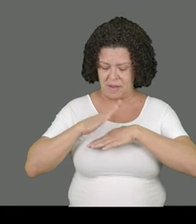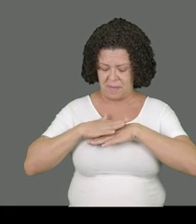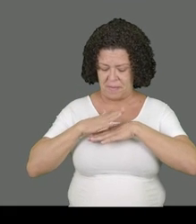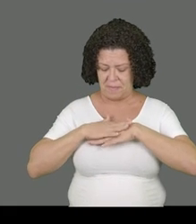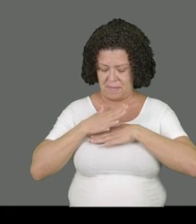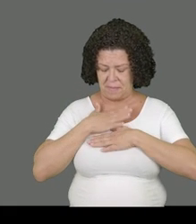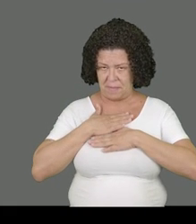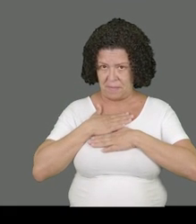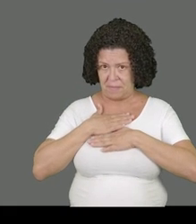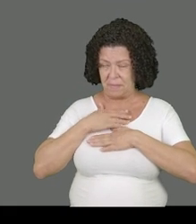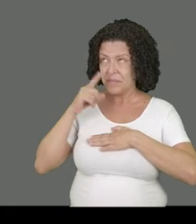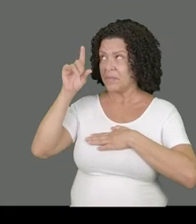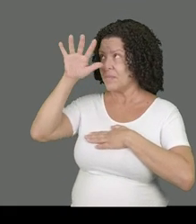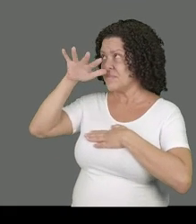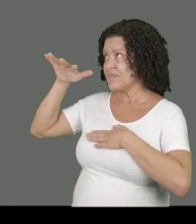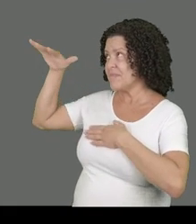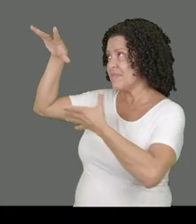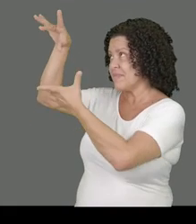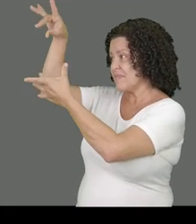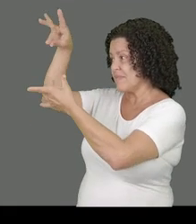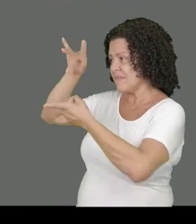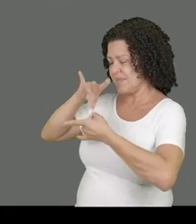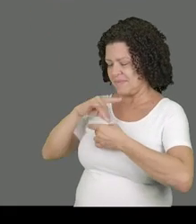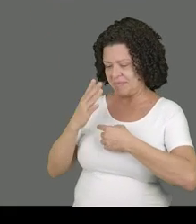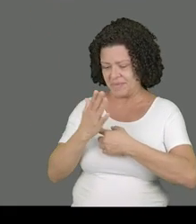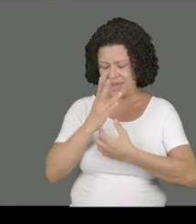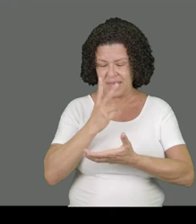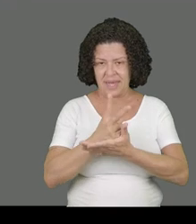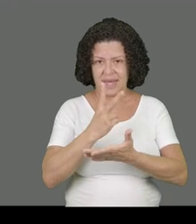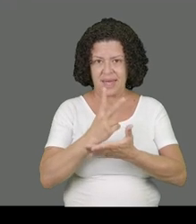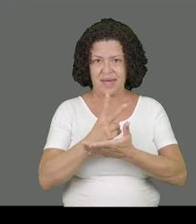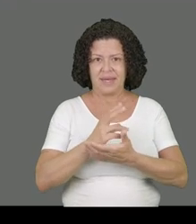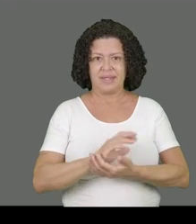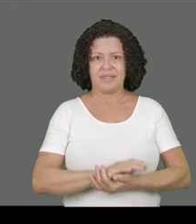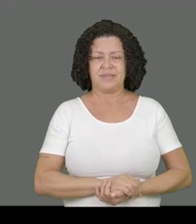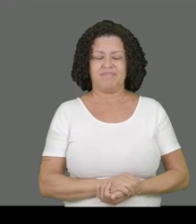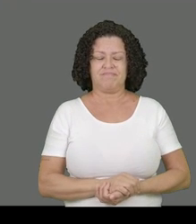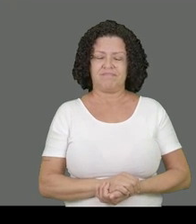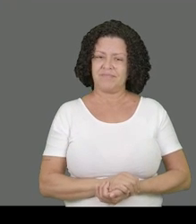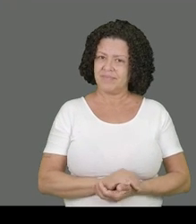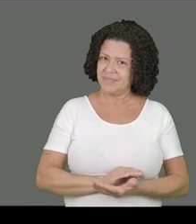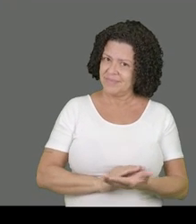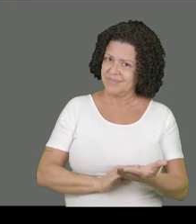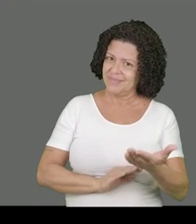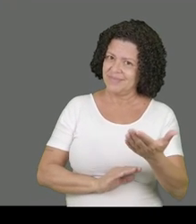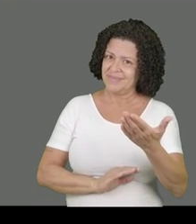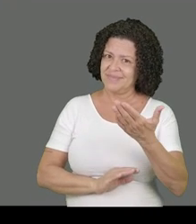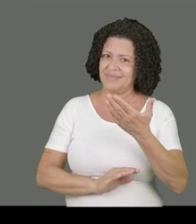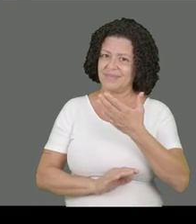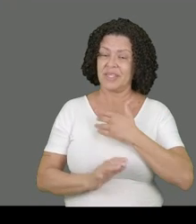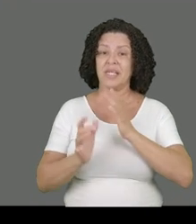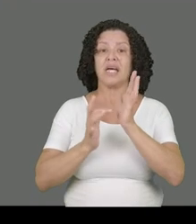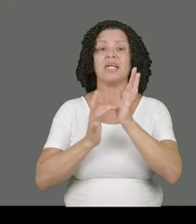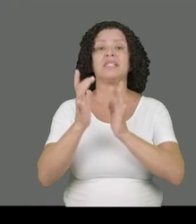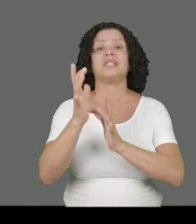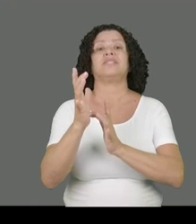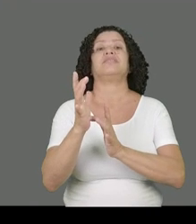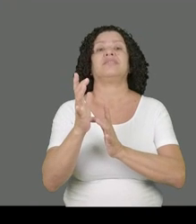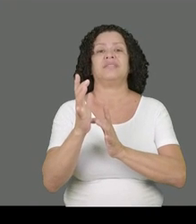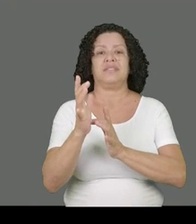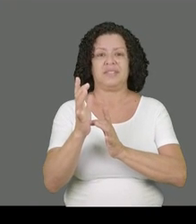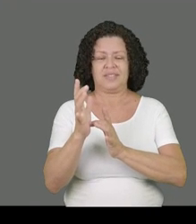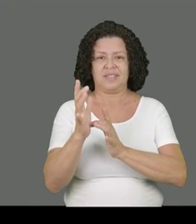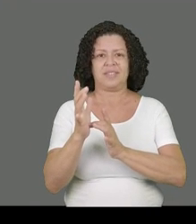Ajuda-te a ti mesmo e o céu te ajudará sempre. Meus irmãos e irmãs, que o nosso